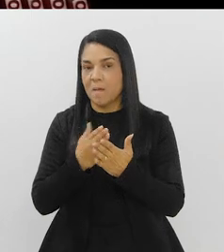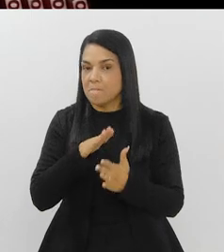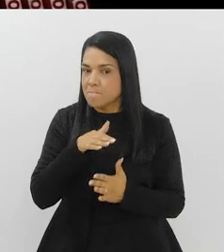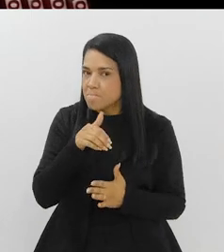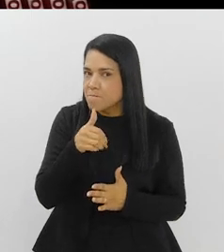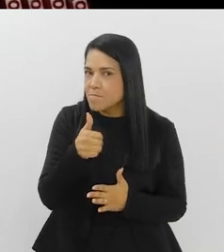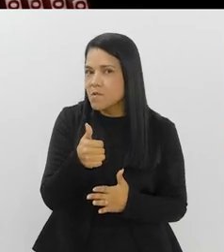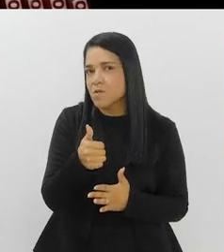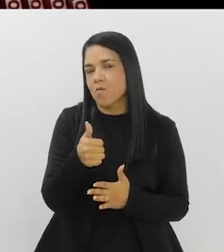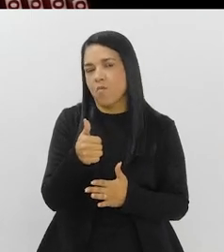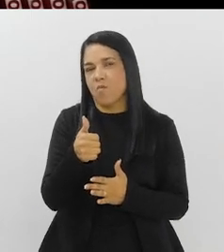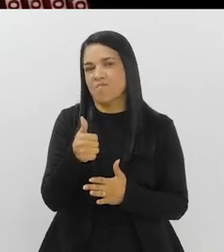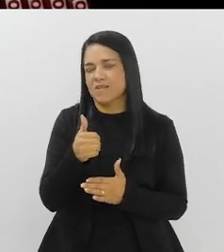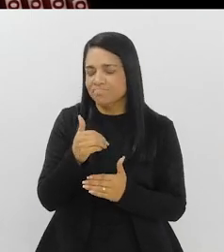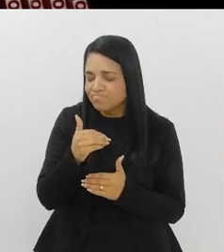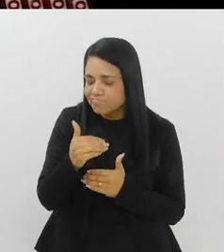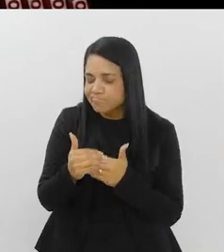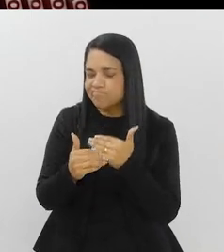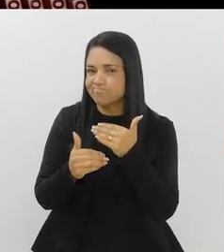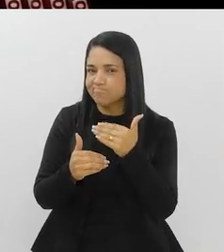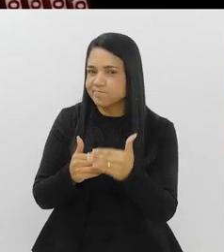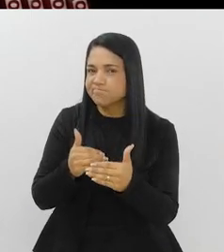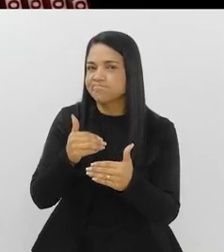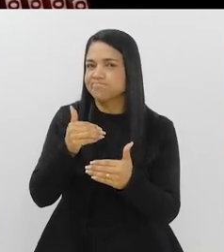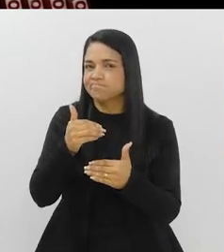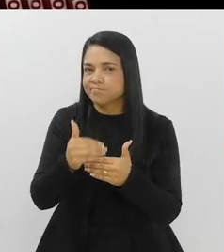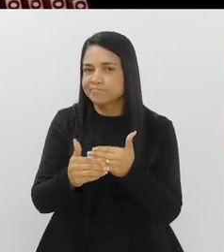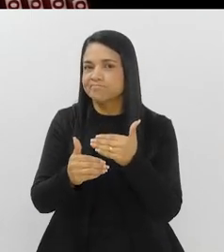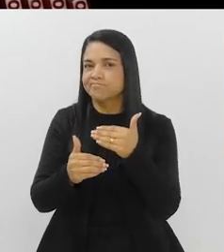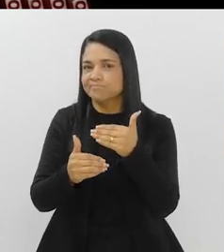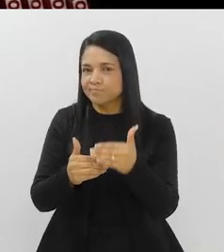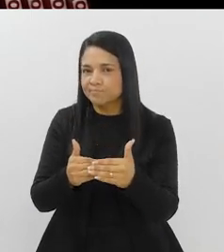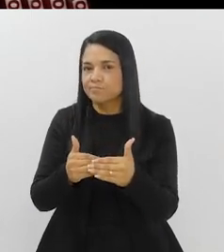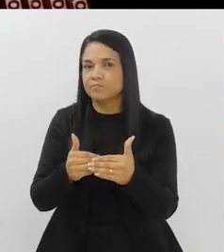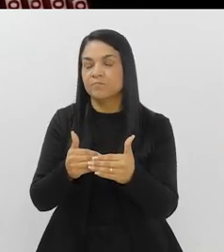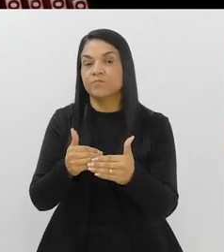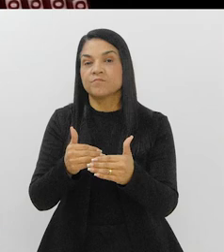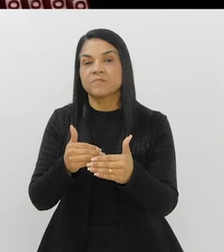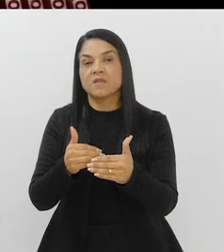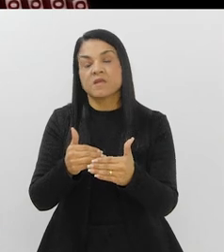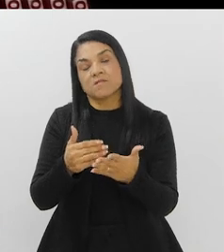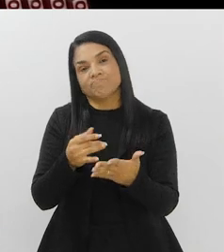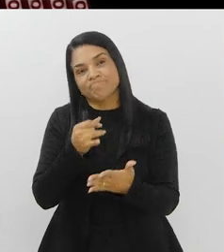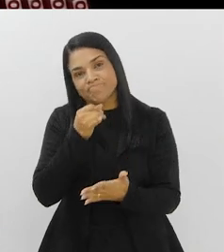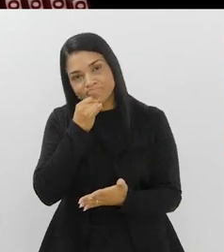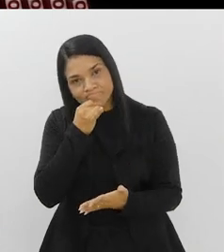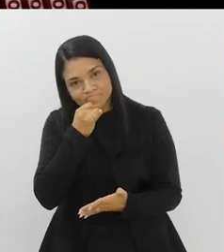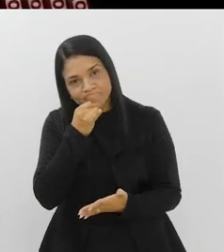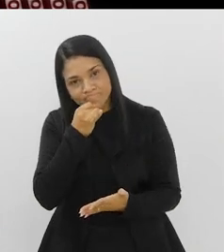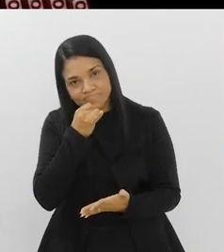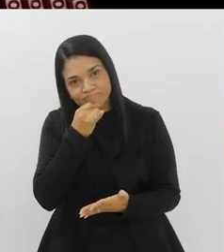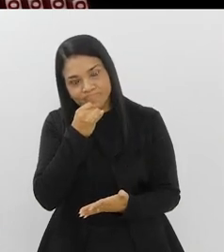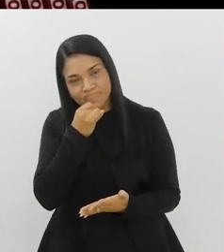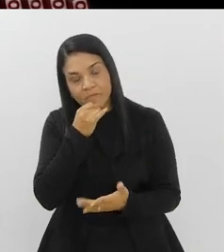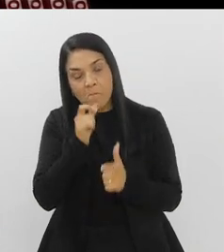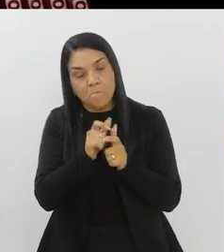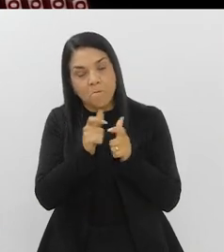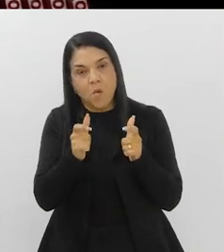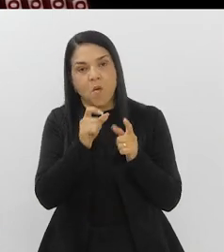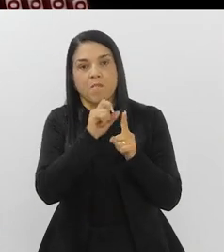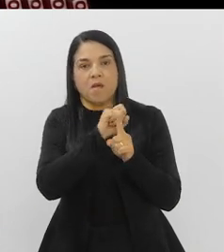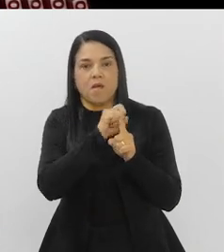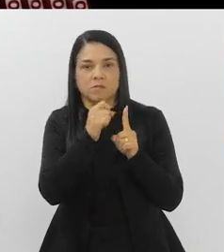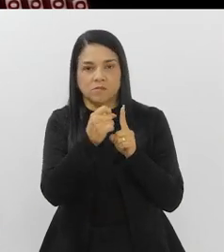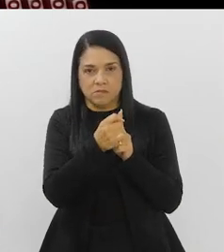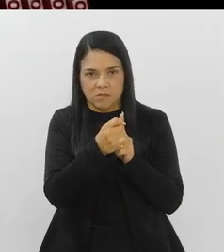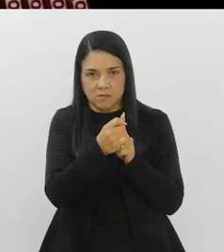melhorando mas ainda é aos pouquinhos Como eu disse né a passos lentos e infelizmente a grande